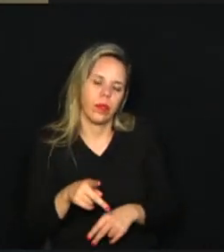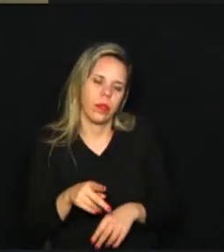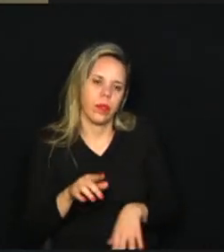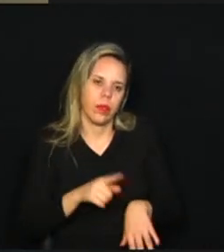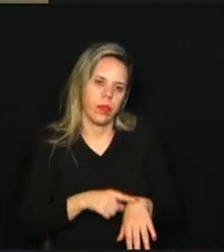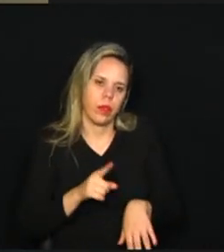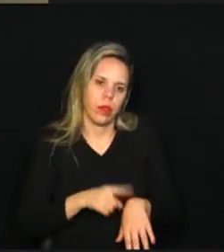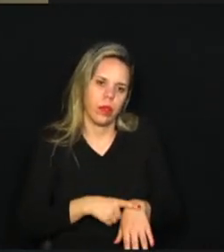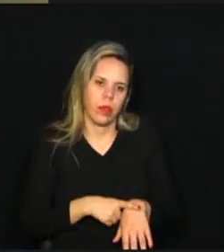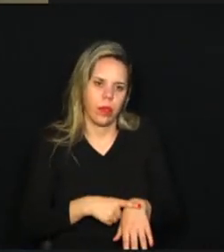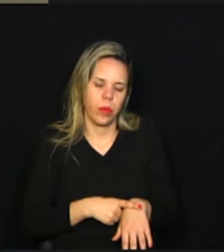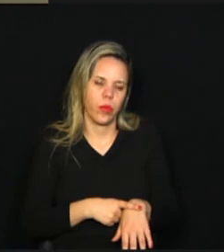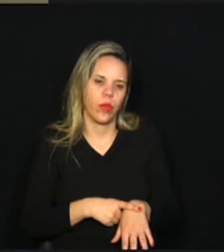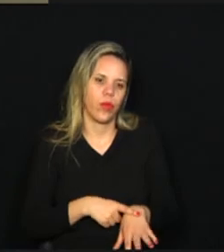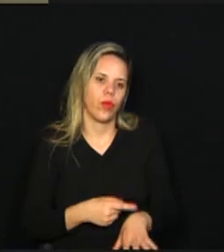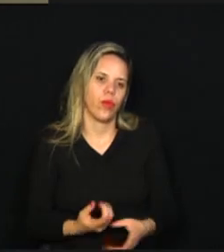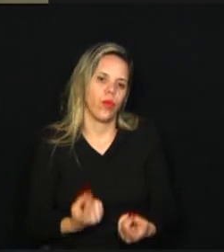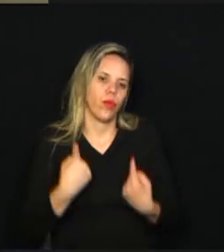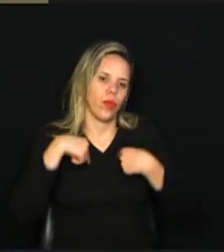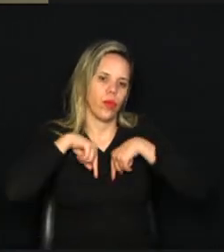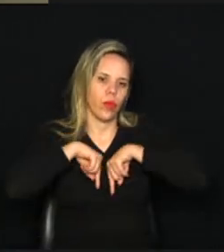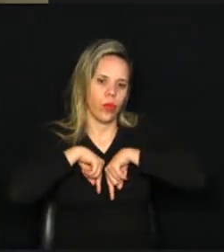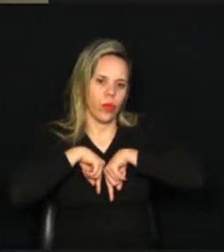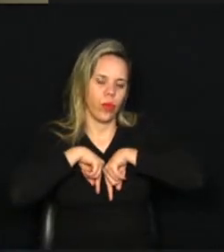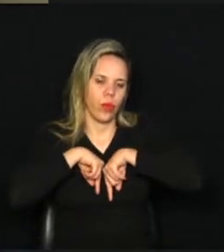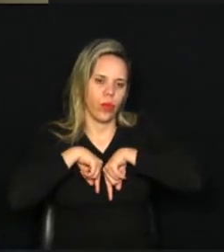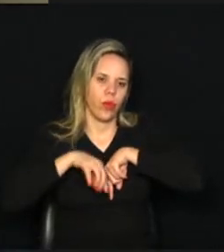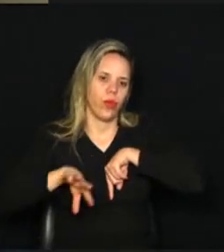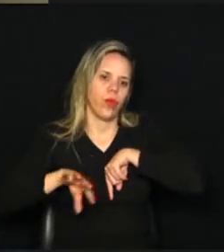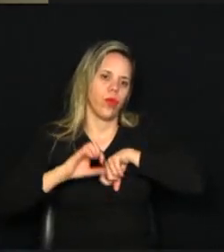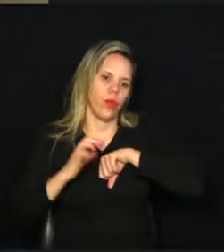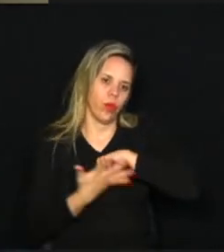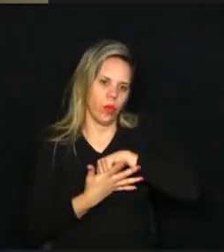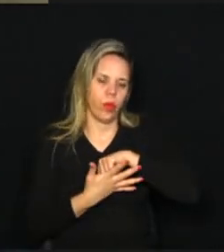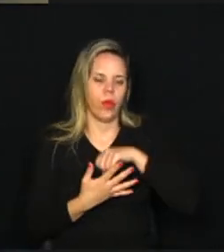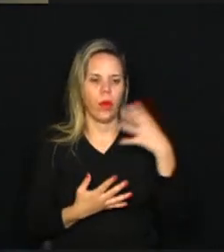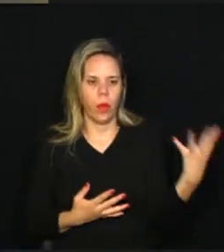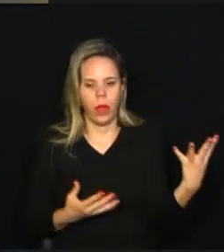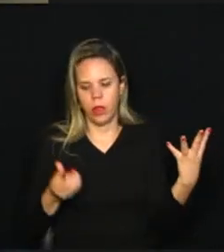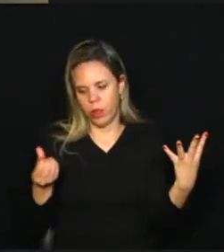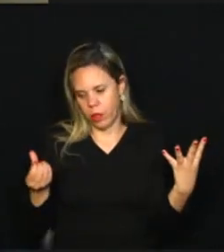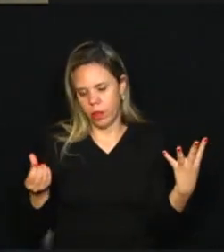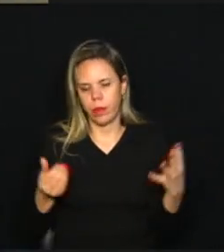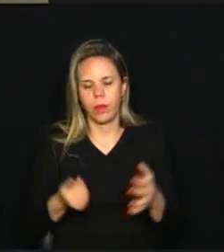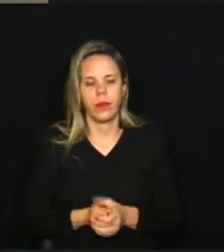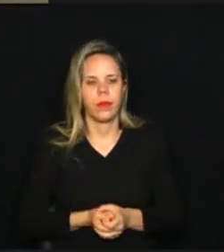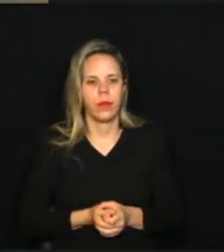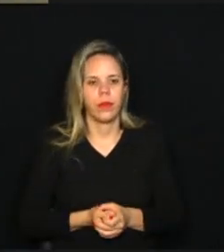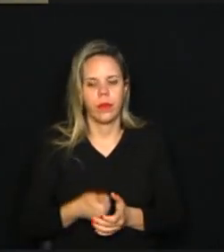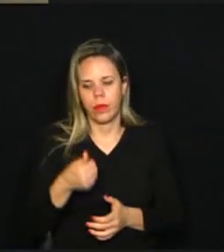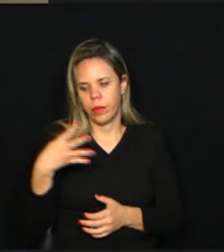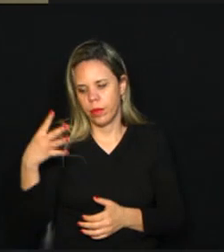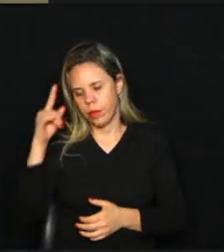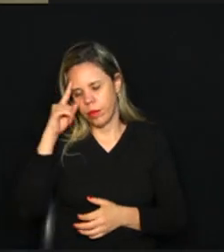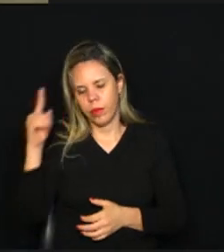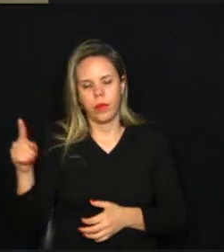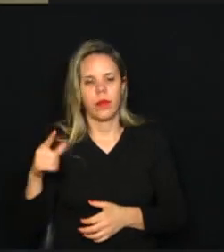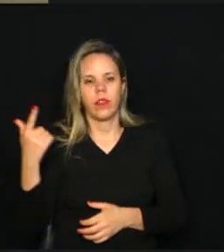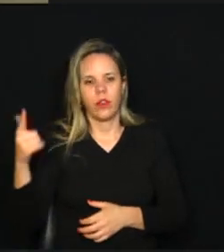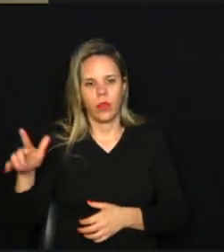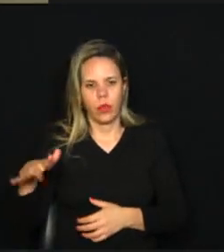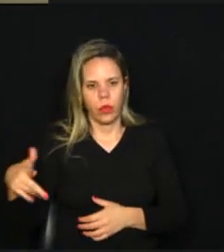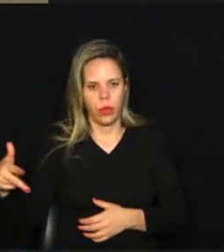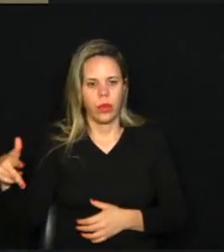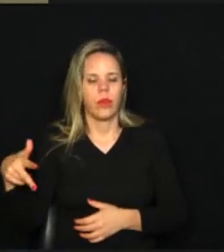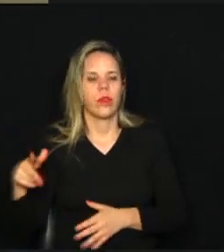de incubação do coronavírus, né? O coronavírus se incuba de 4 a 6 na maioria dos casos, mas em até 14 dias nos outros casos.